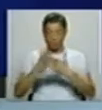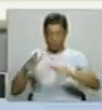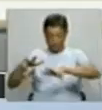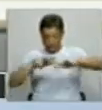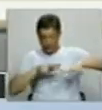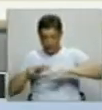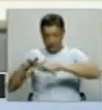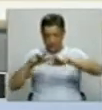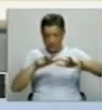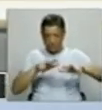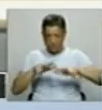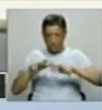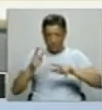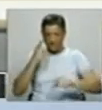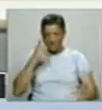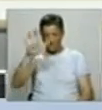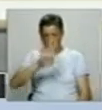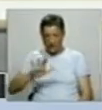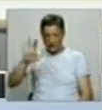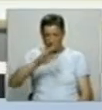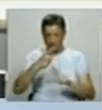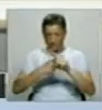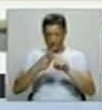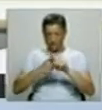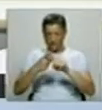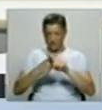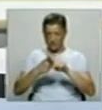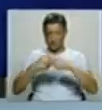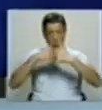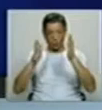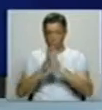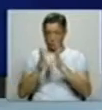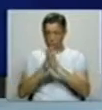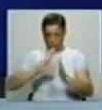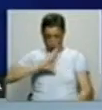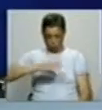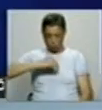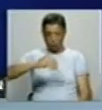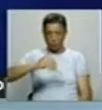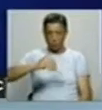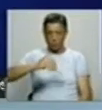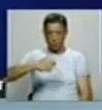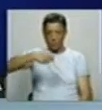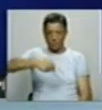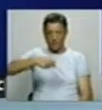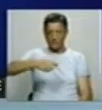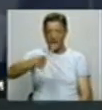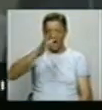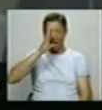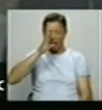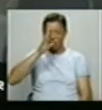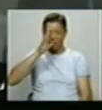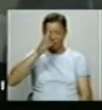tem a ver com a SpaceX, é uma imagem curiosa. Fez Só para furor em fechar. todo o mundo. É quase uma espécie de um balde de água a